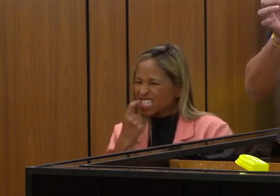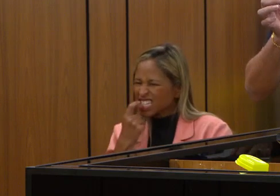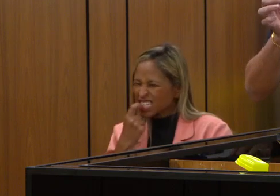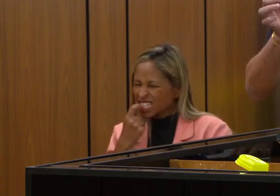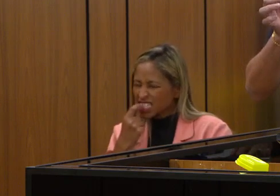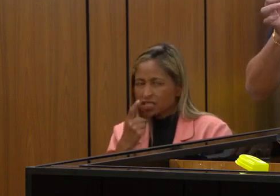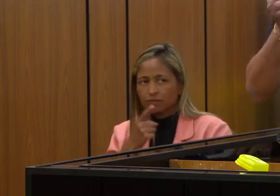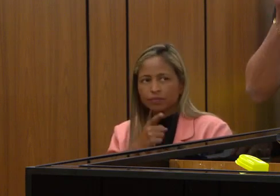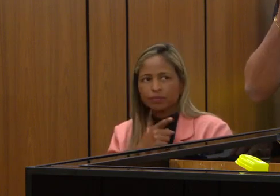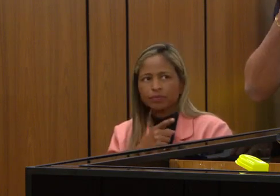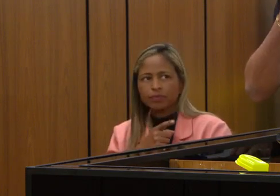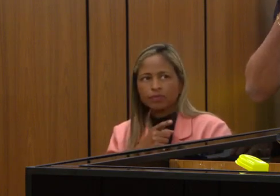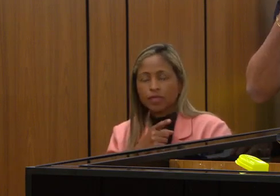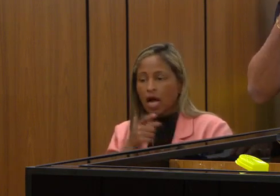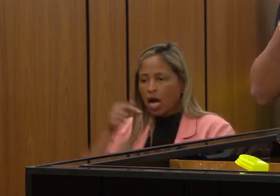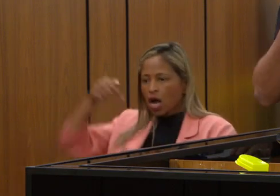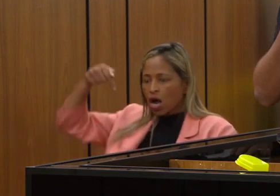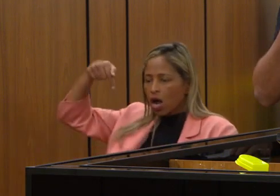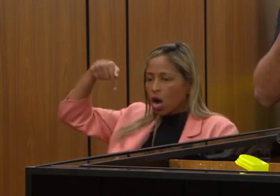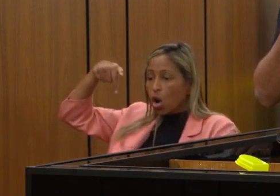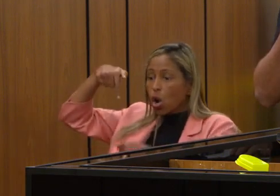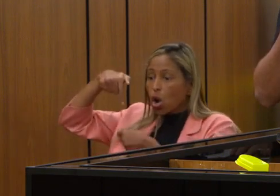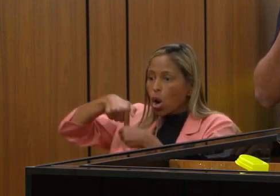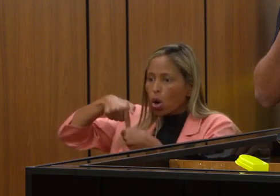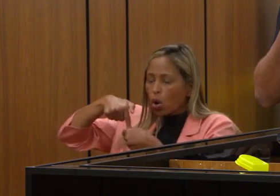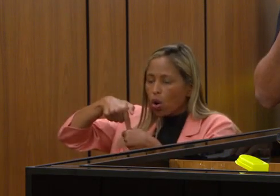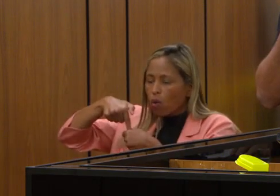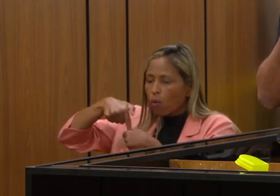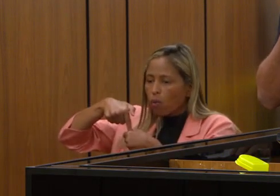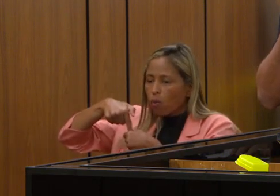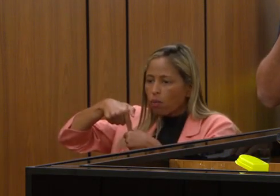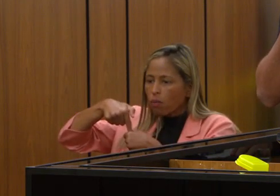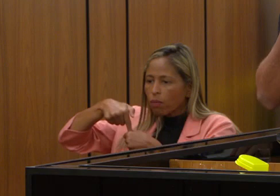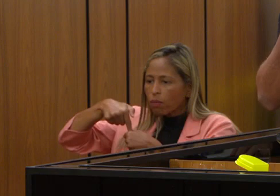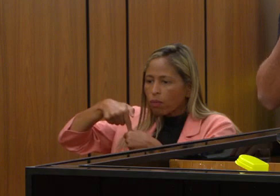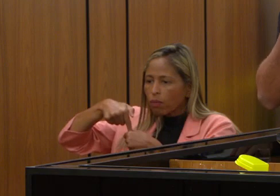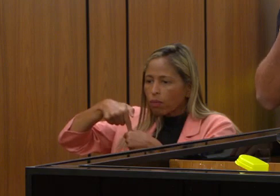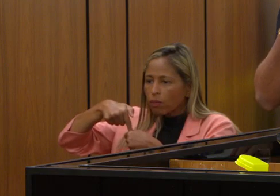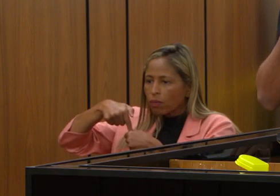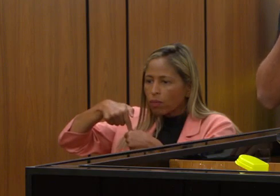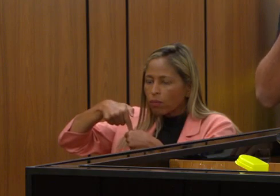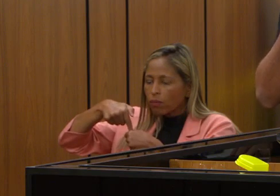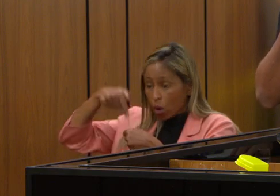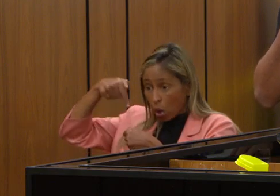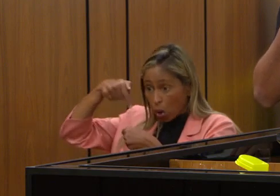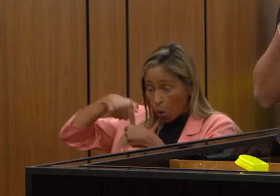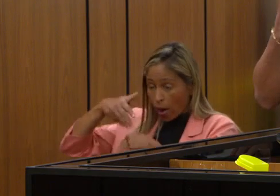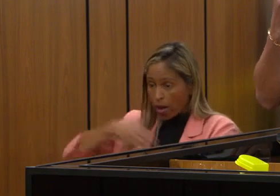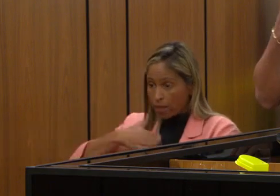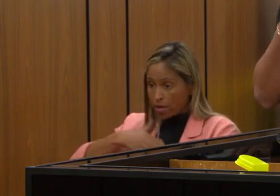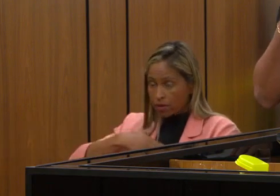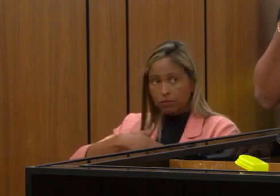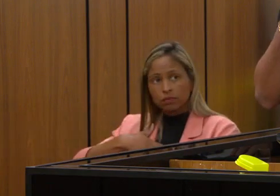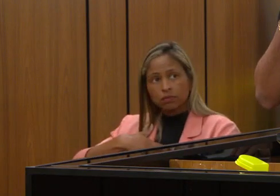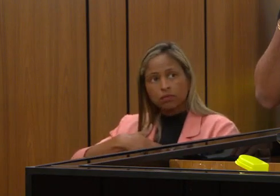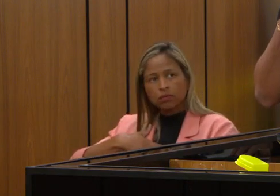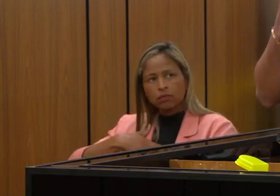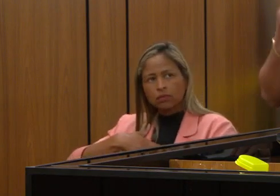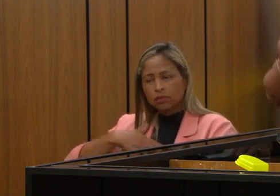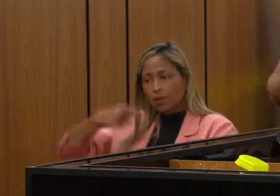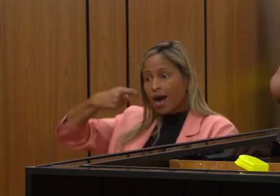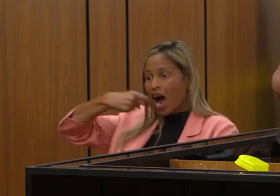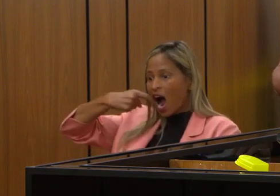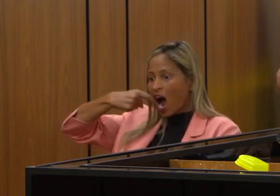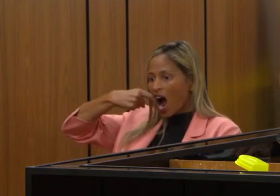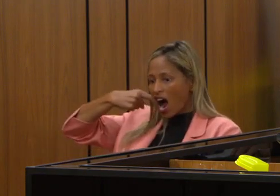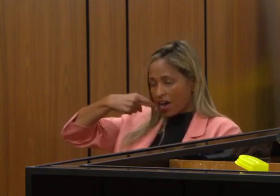ele foi colocado na minha casa inferior aqui embaixo Aqui no